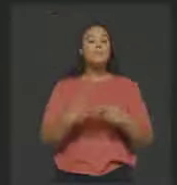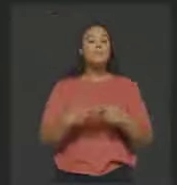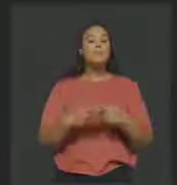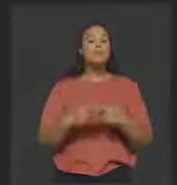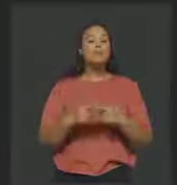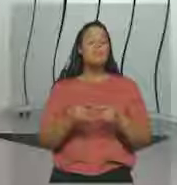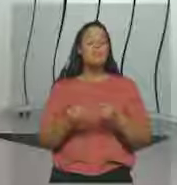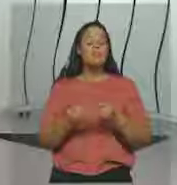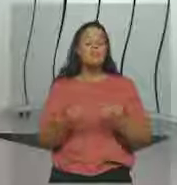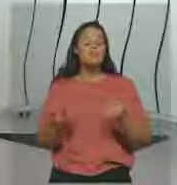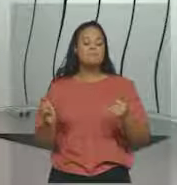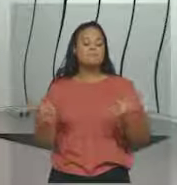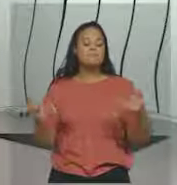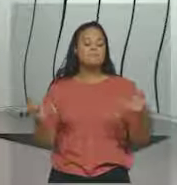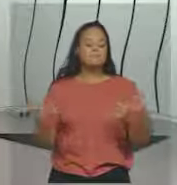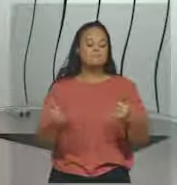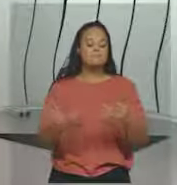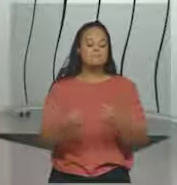ligada.